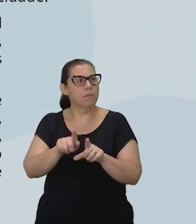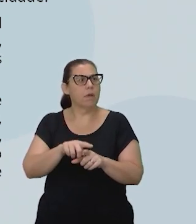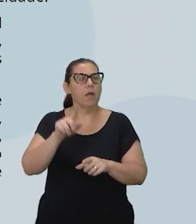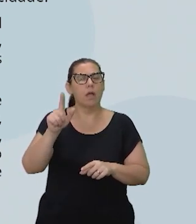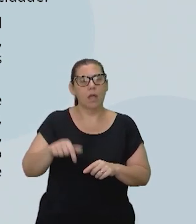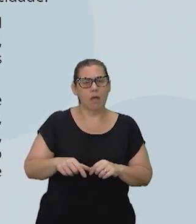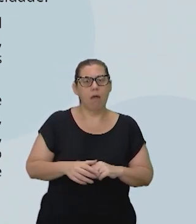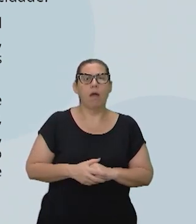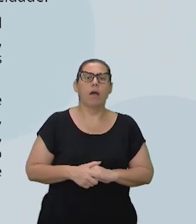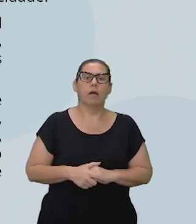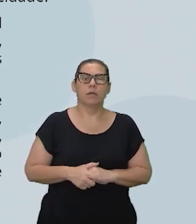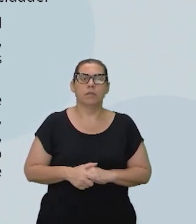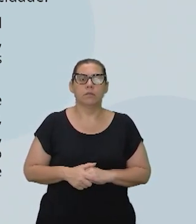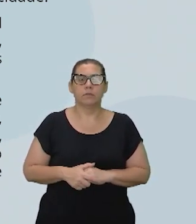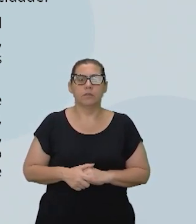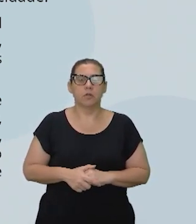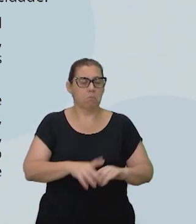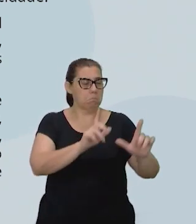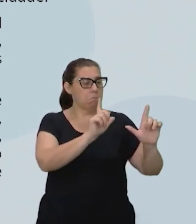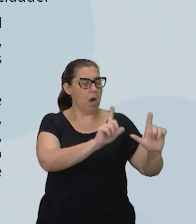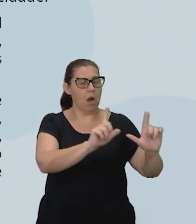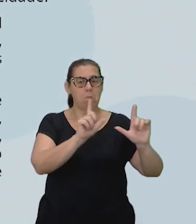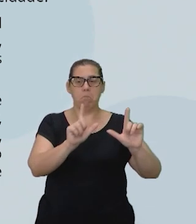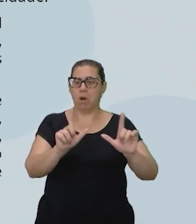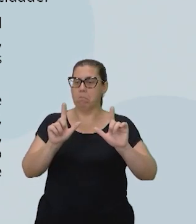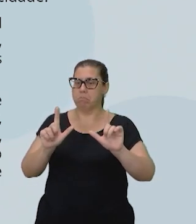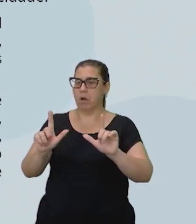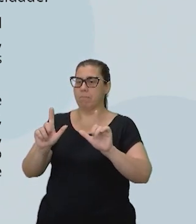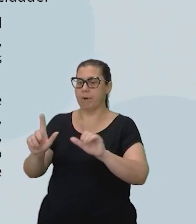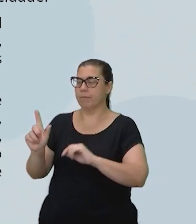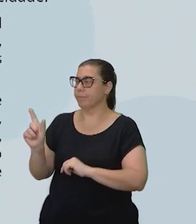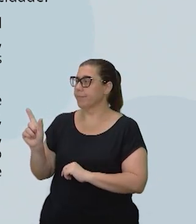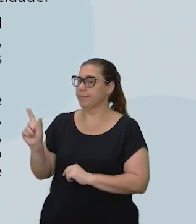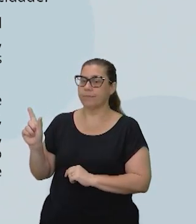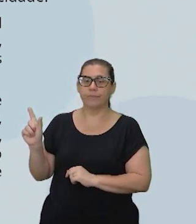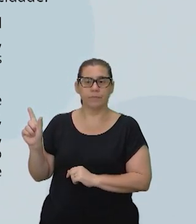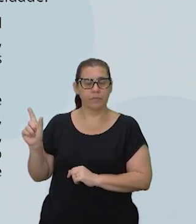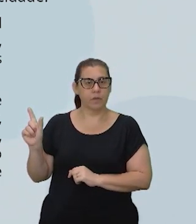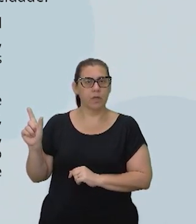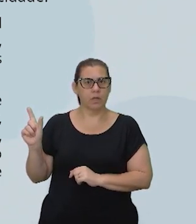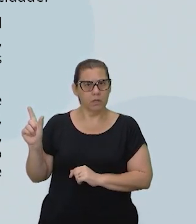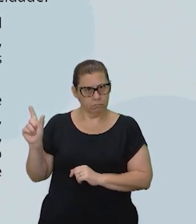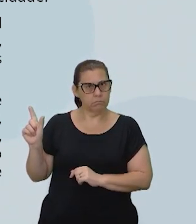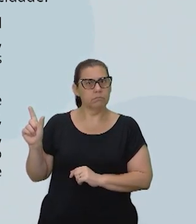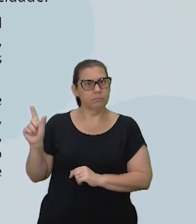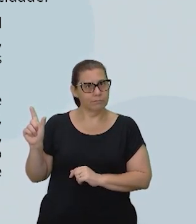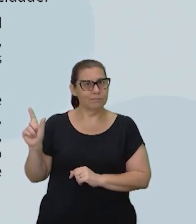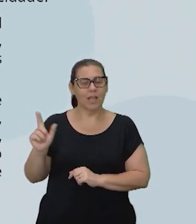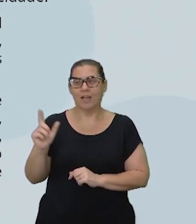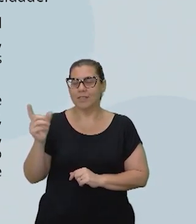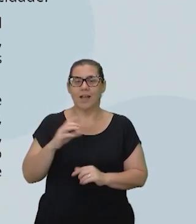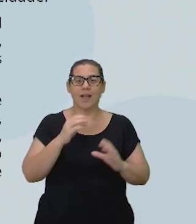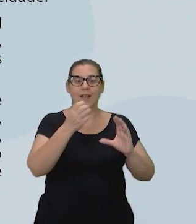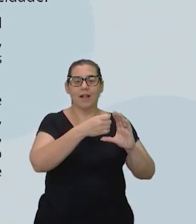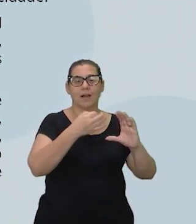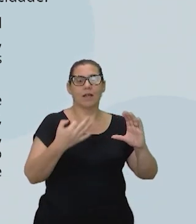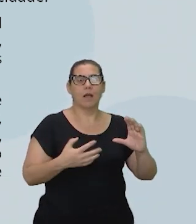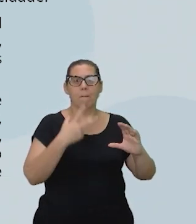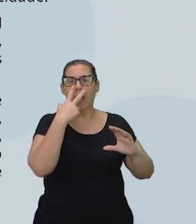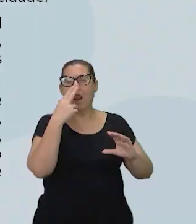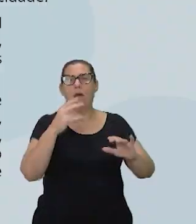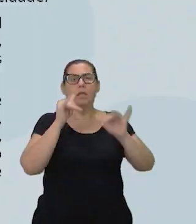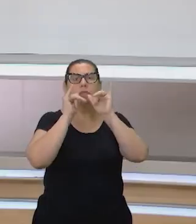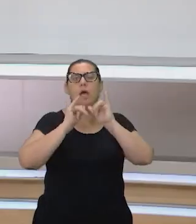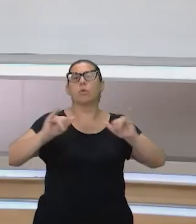é essa questão dos cartazes, ó, né? A gente vai ver muitas obras assim, com essa característica que parece um cartaz de